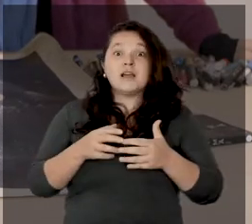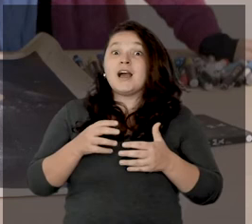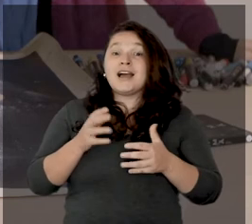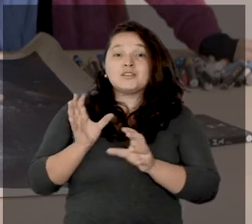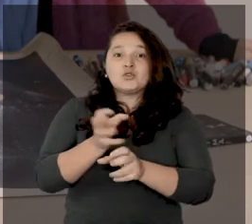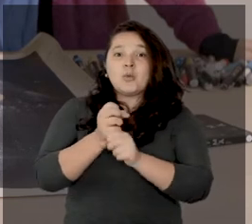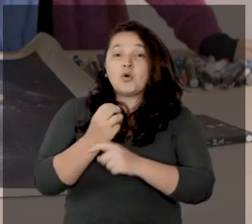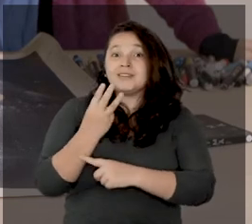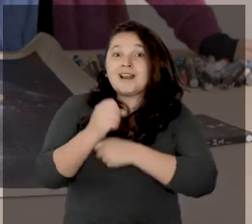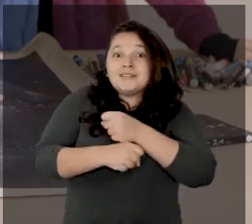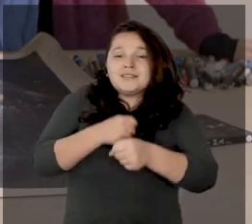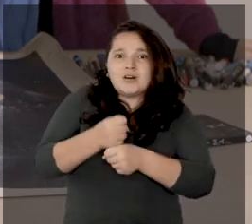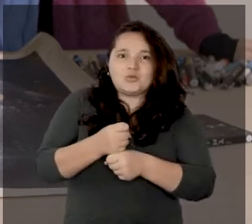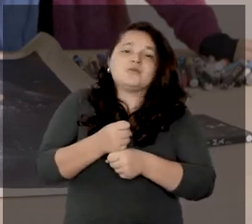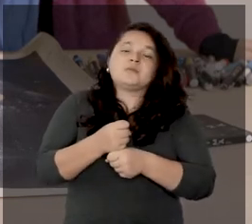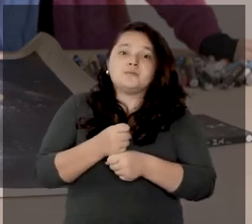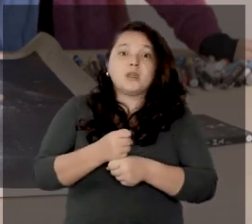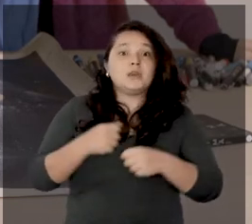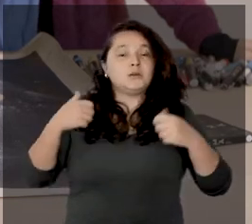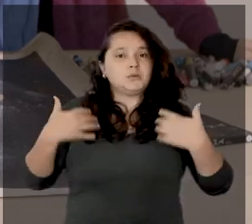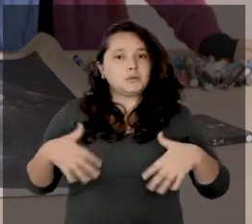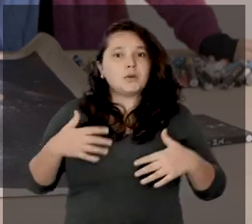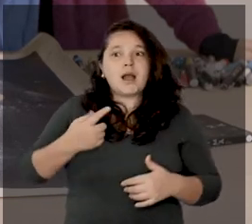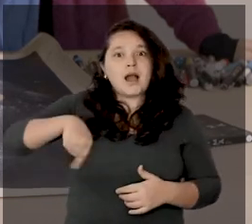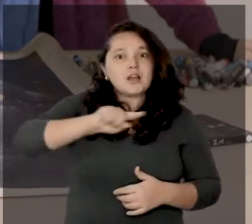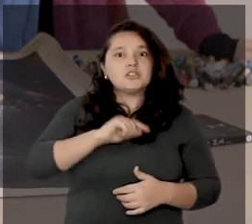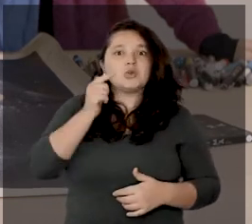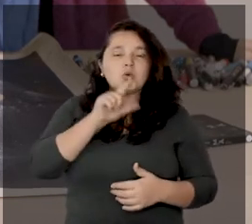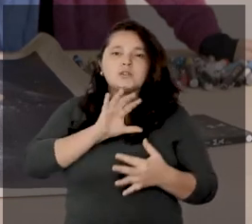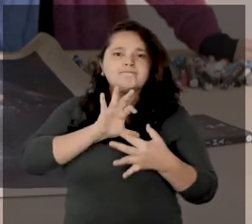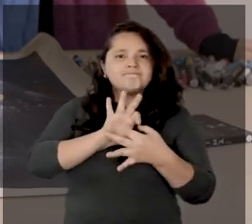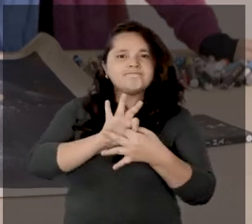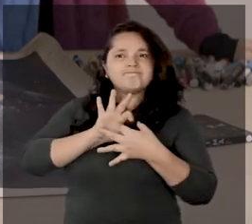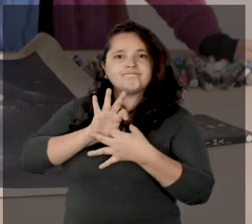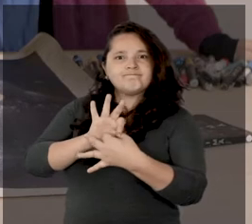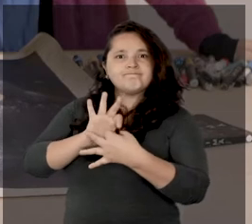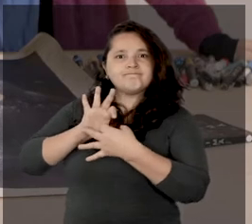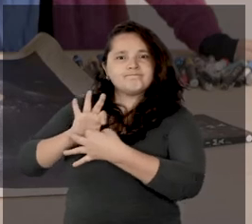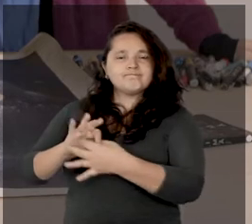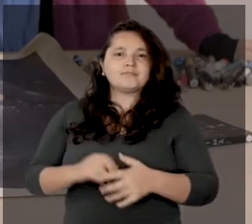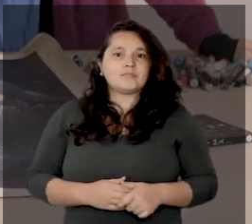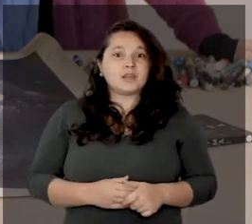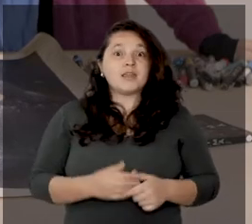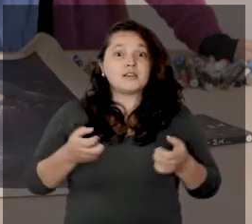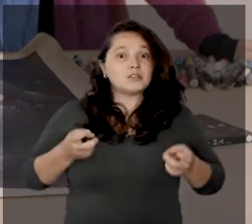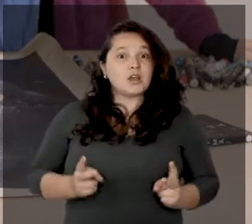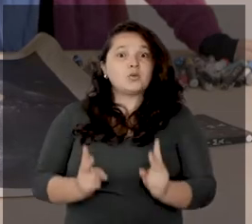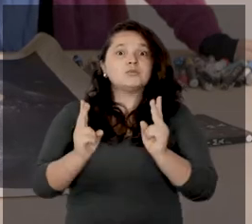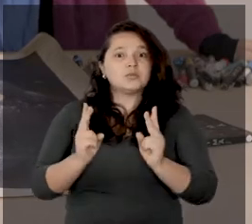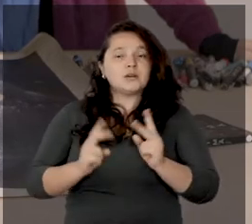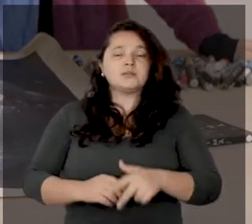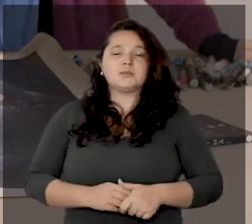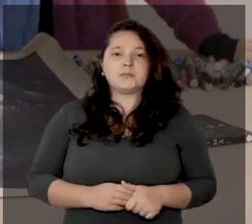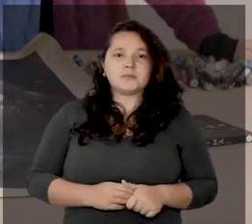deu uma possibilidade da gente se conectar, né, e estamos continuando isso. E aí a gente vem e se encontra com o Goethe,